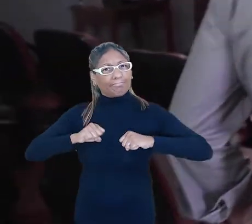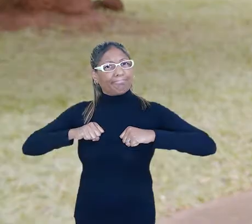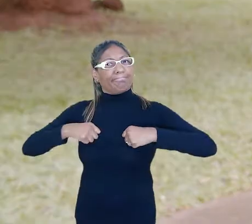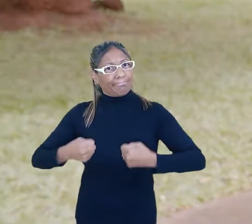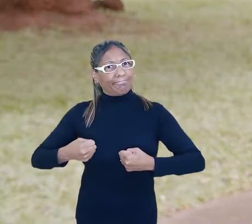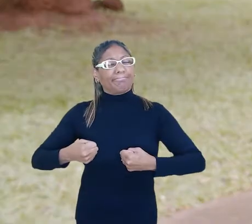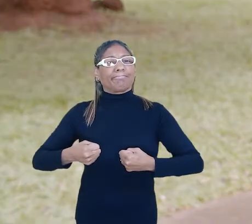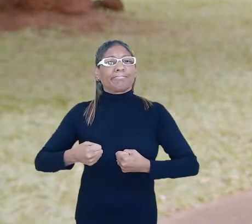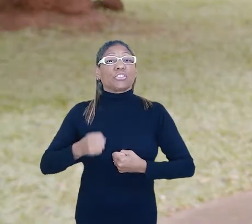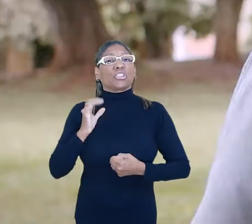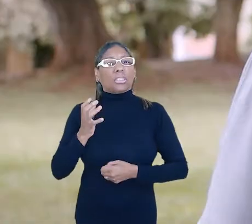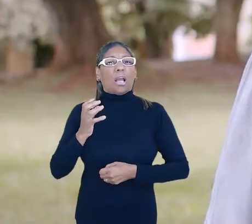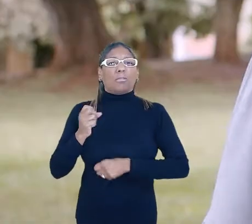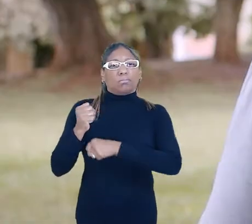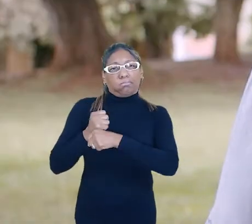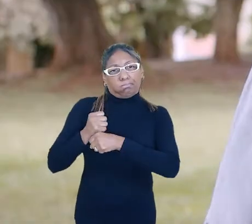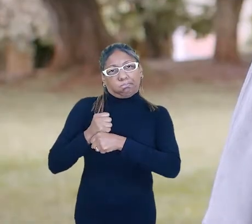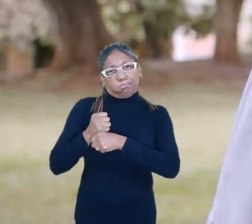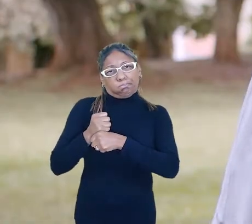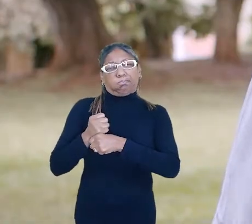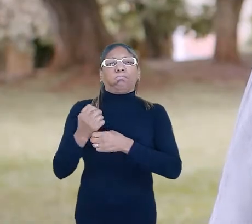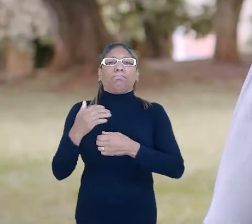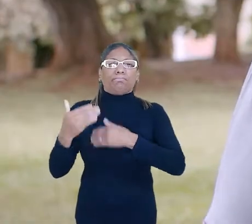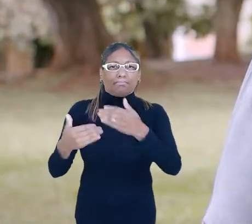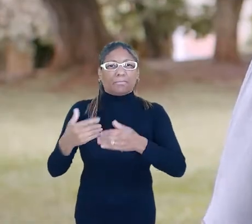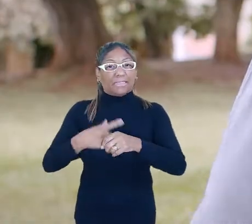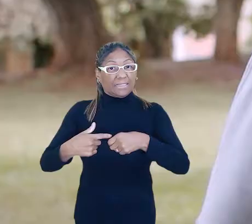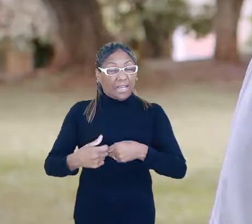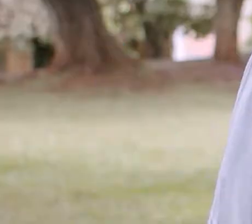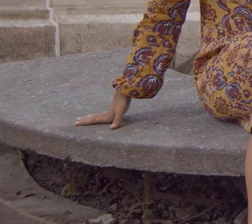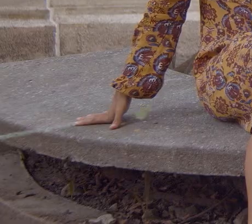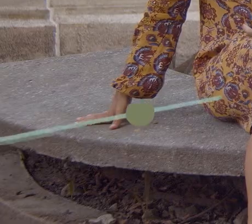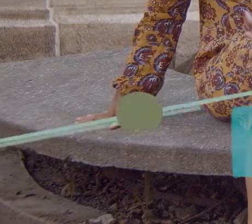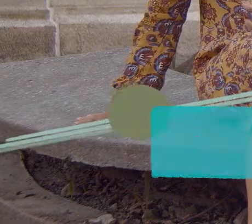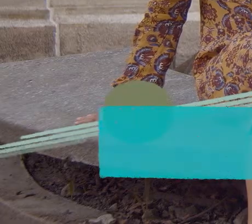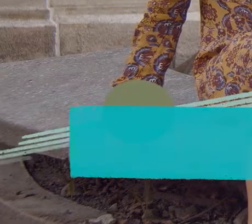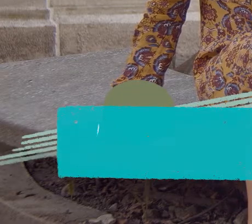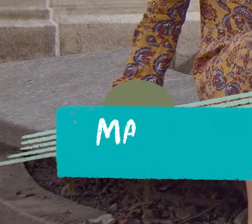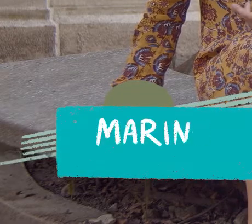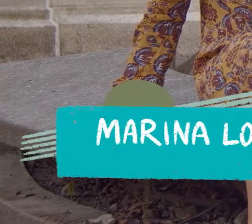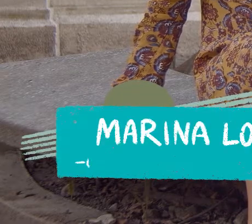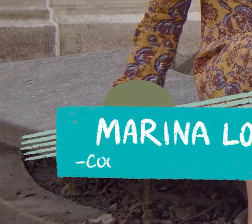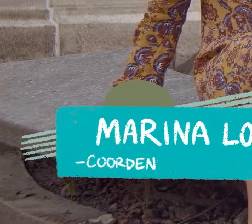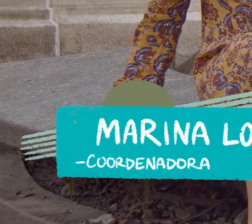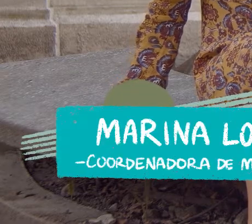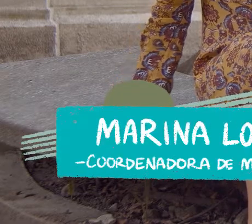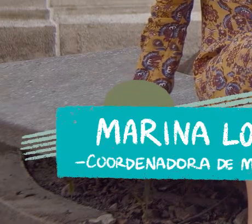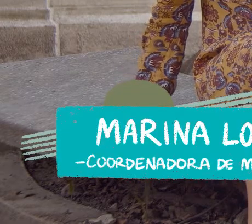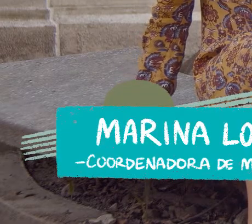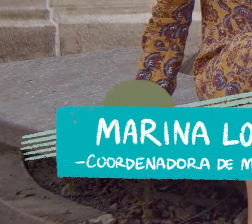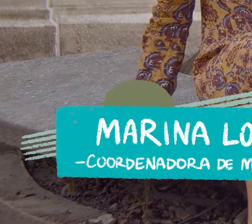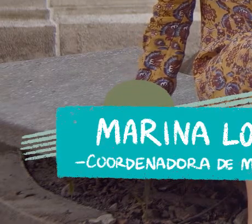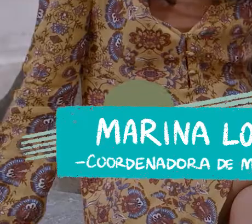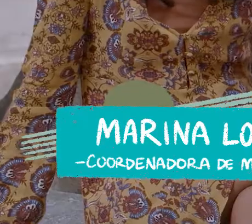de iniciativas. Já há décadas atuam na cidade. Então a gente tinha todo um plano, né, de ir para a cidade de